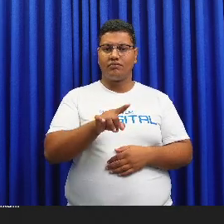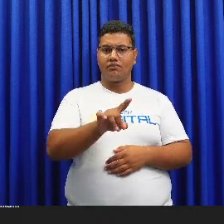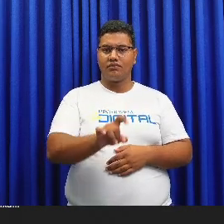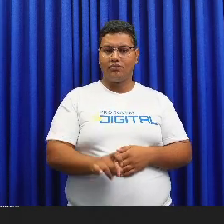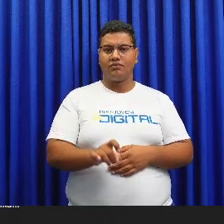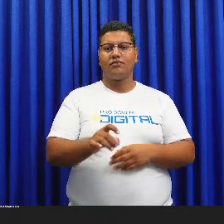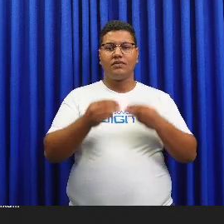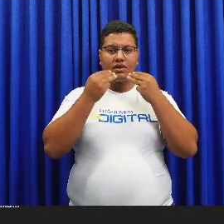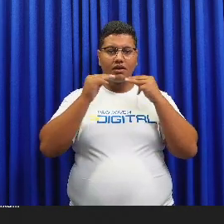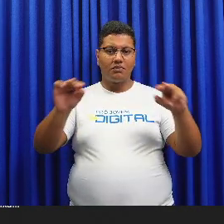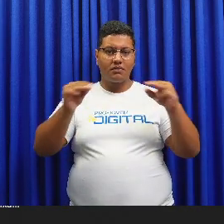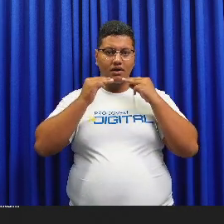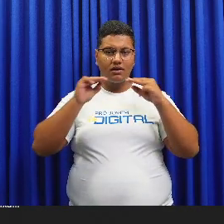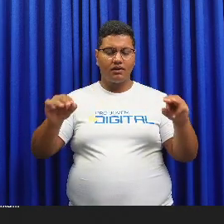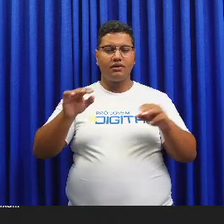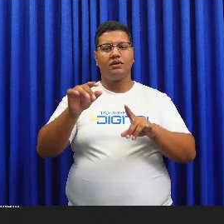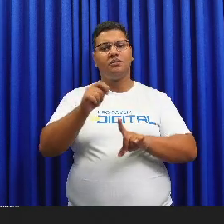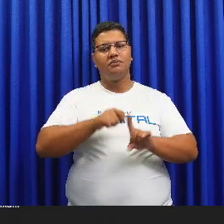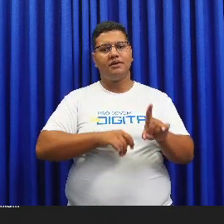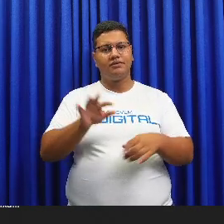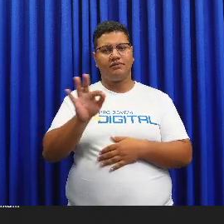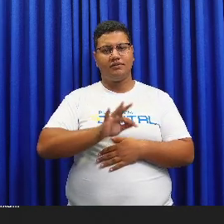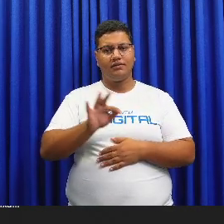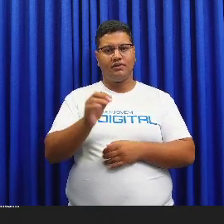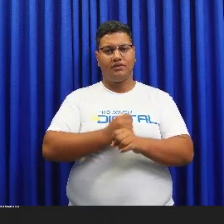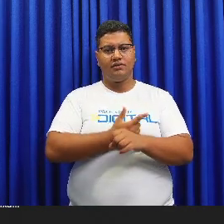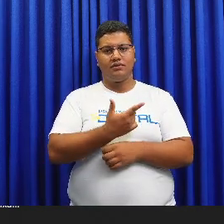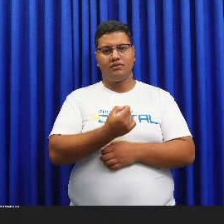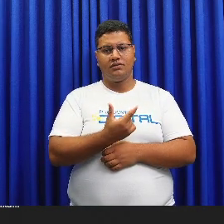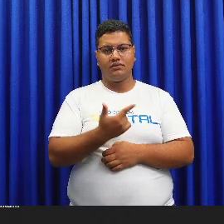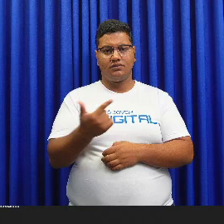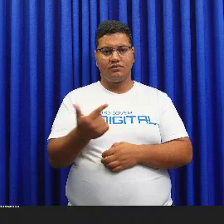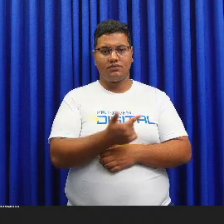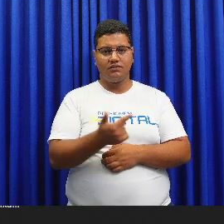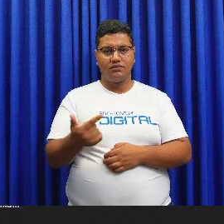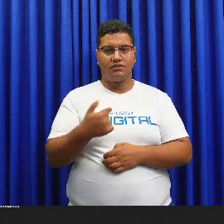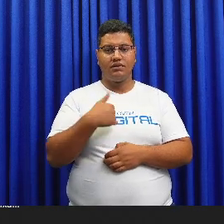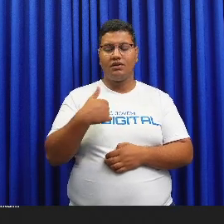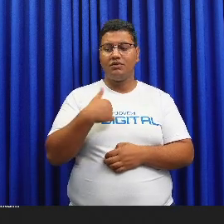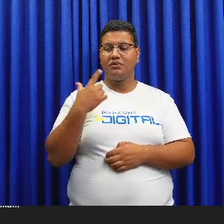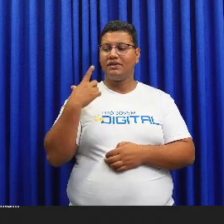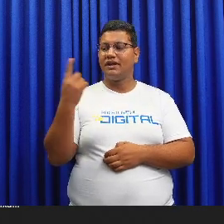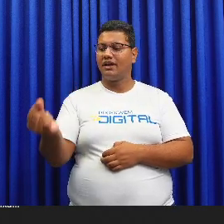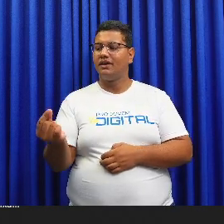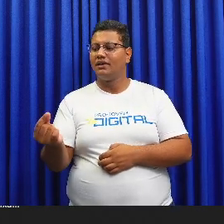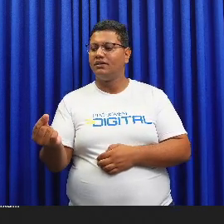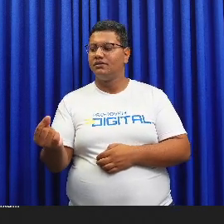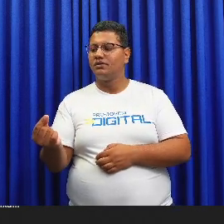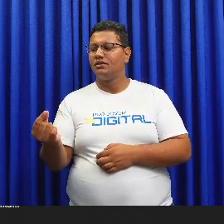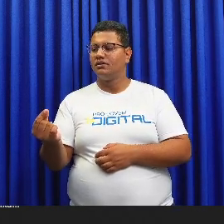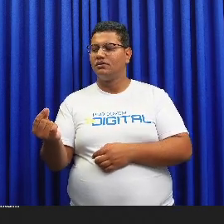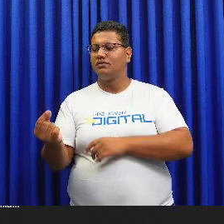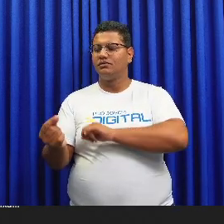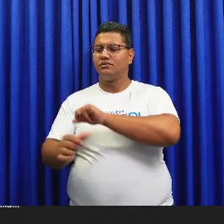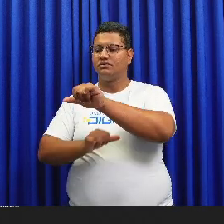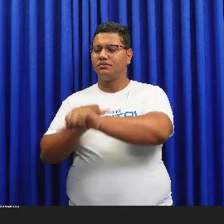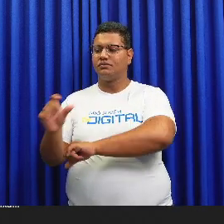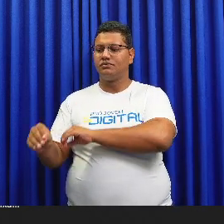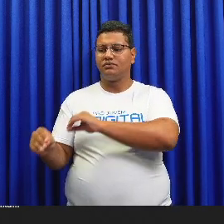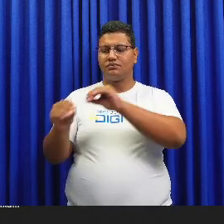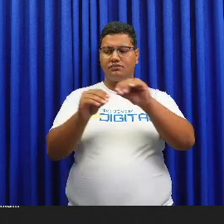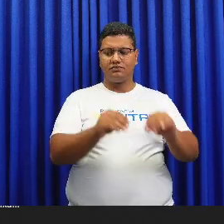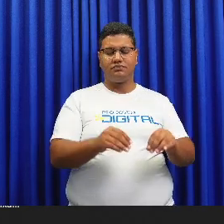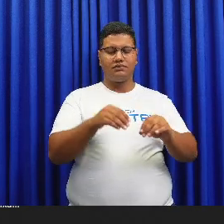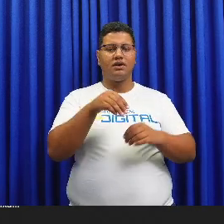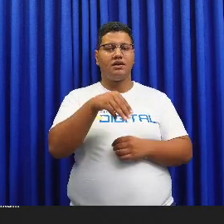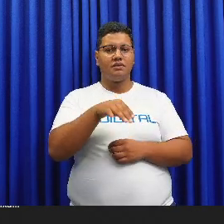Marketing em fevereiro de 2022, ou seja, eu já saí da Duda Decor para